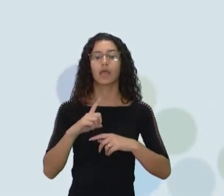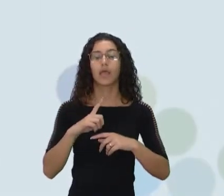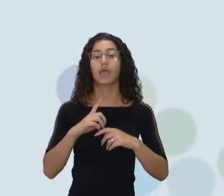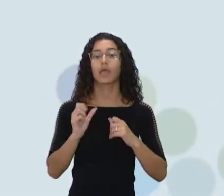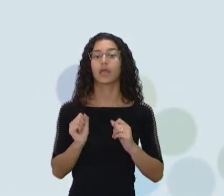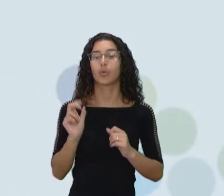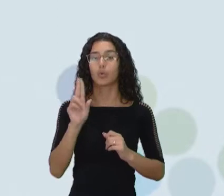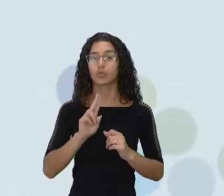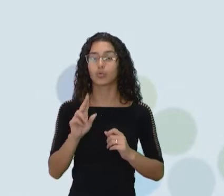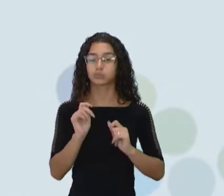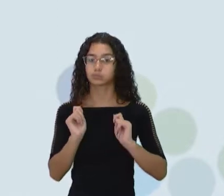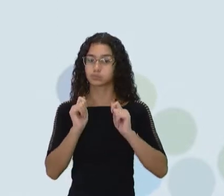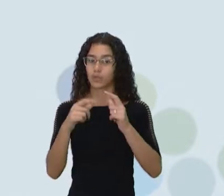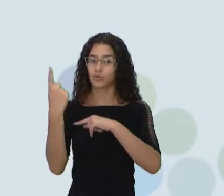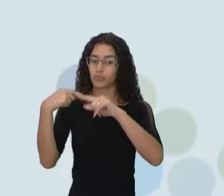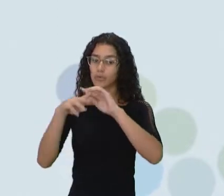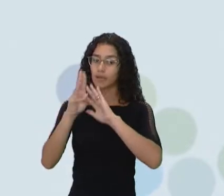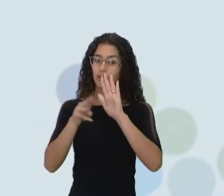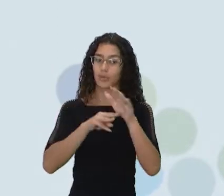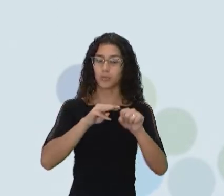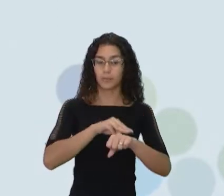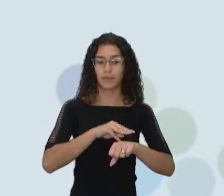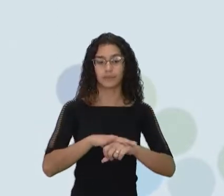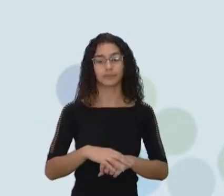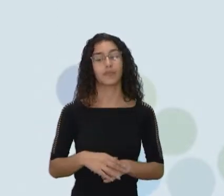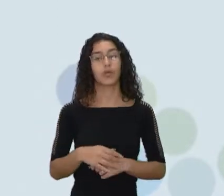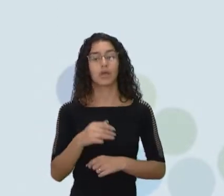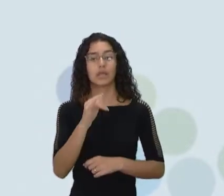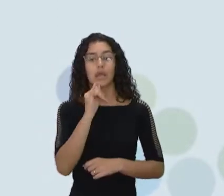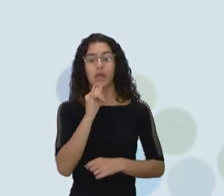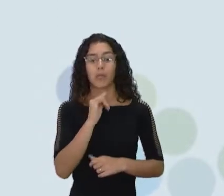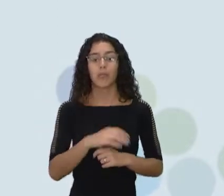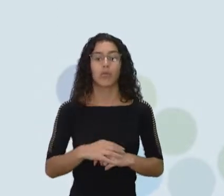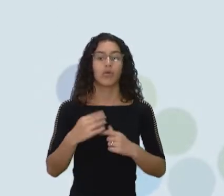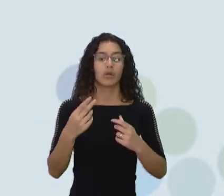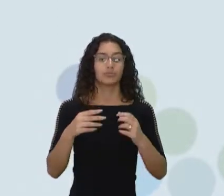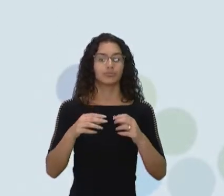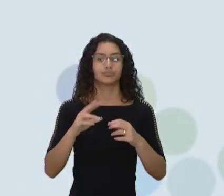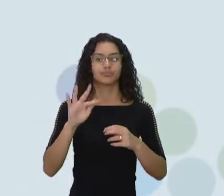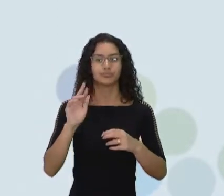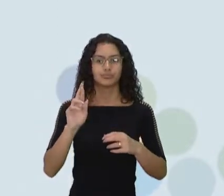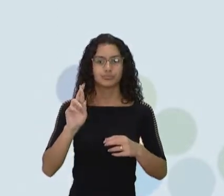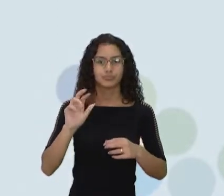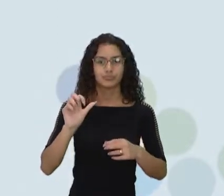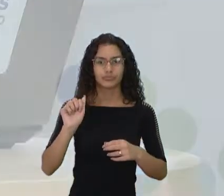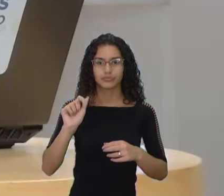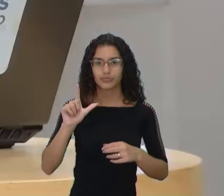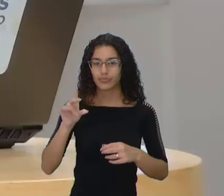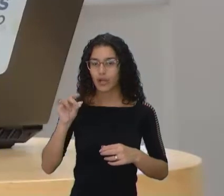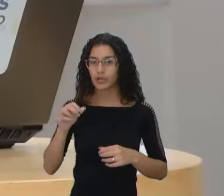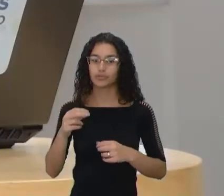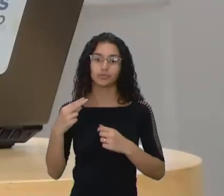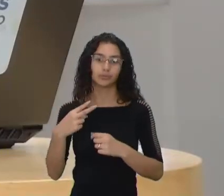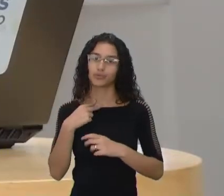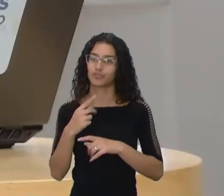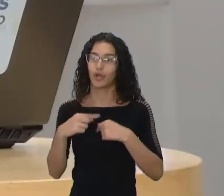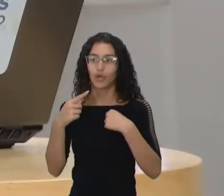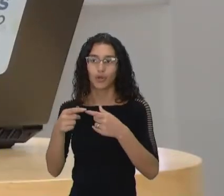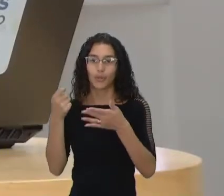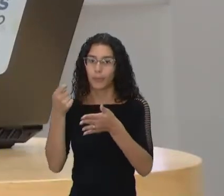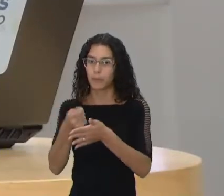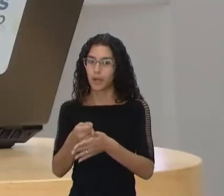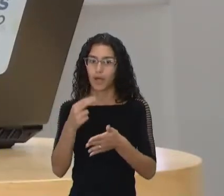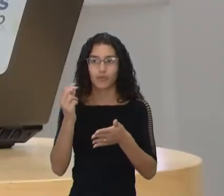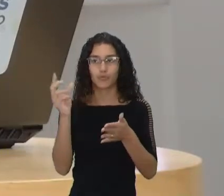despesas do nosso desenvolvimento até o momento, né? Então, de quando a gente usava fralda, vocês não podiam ir lá comprar a fralda de vocês, nem escolher a